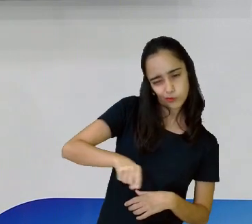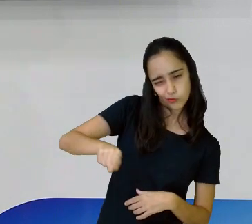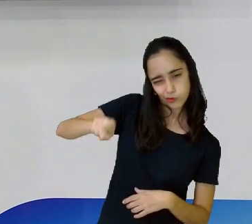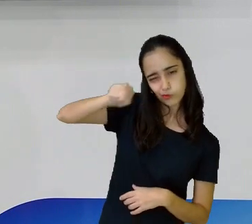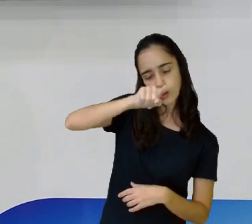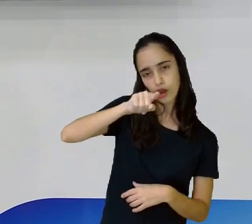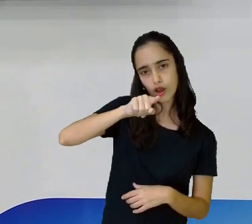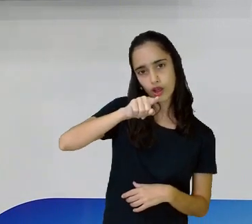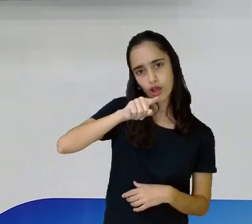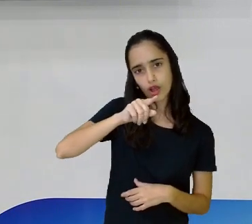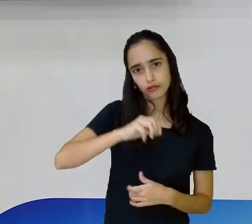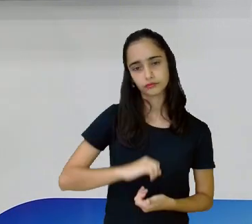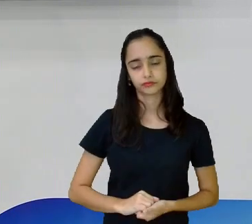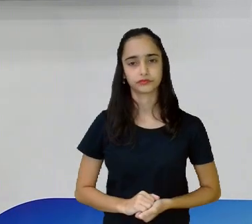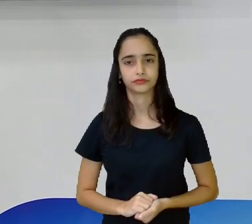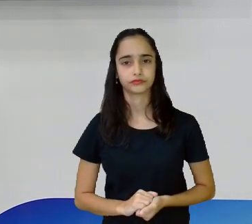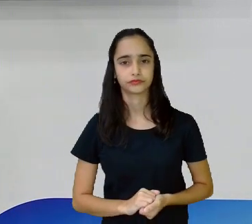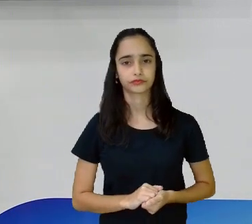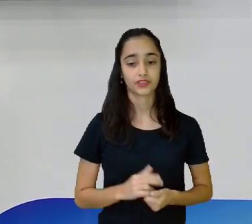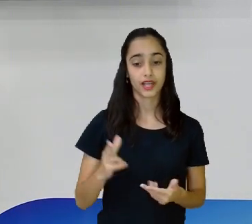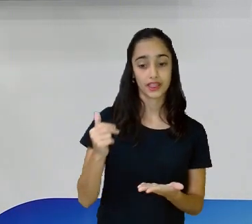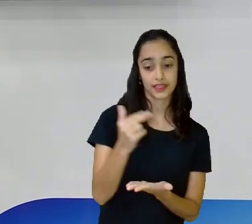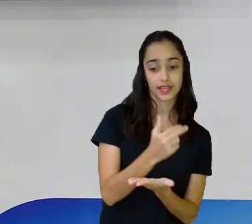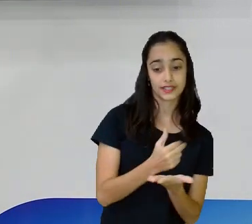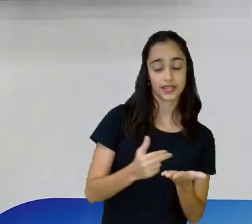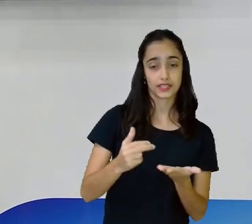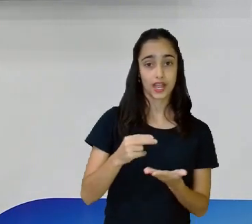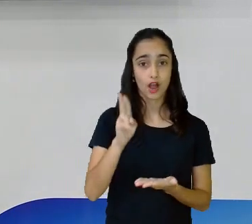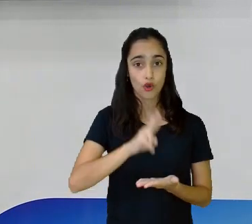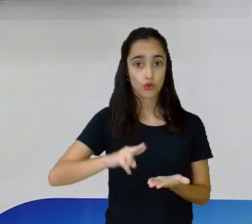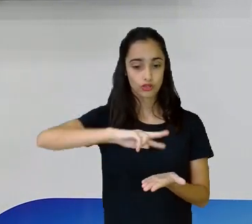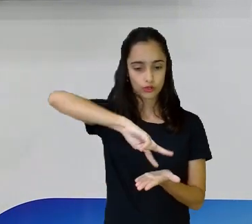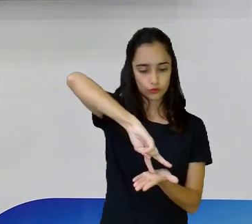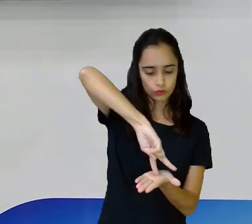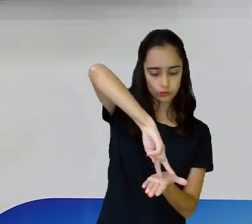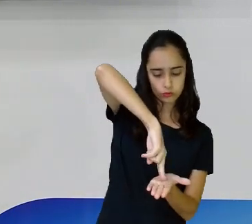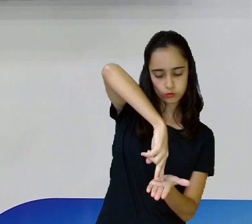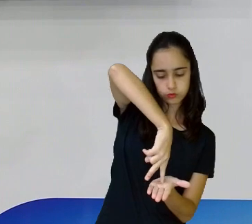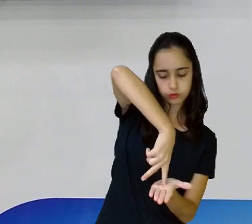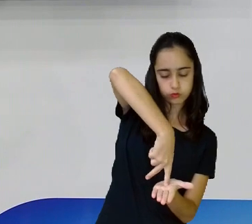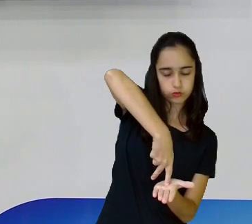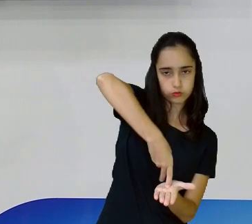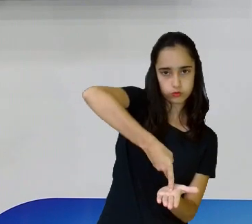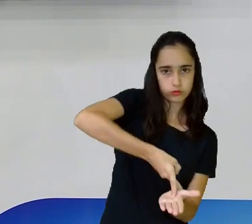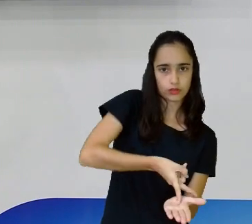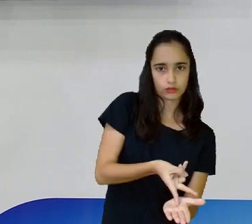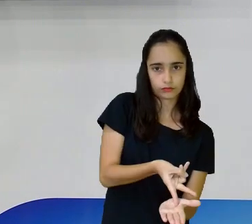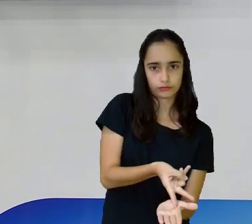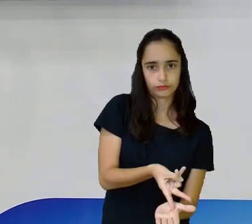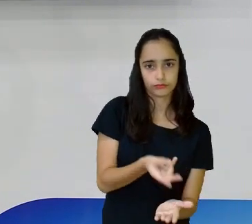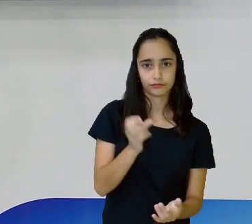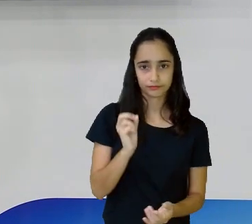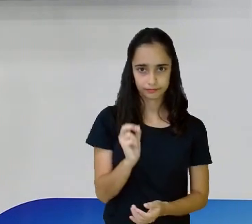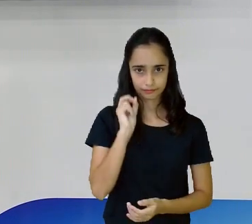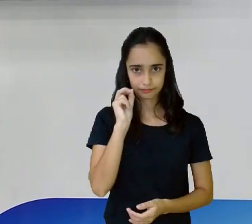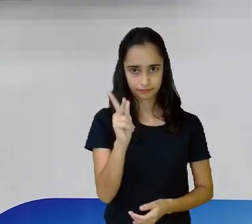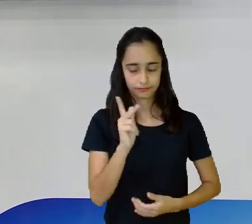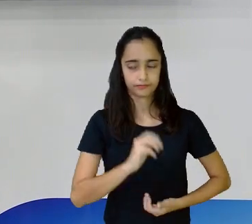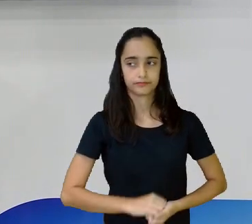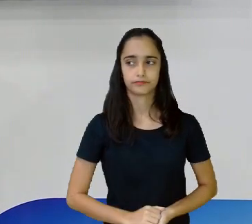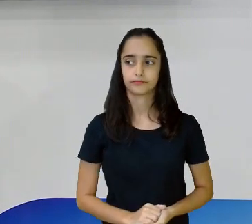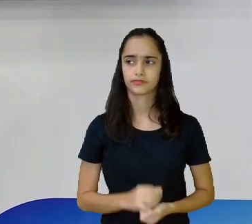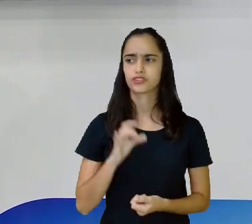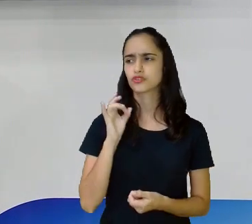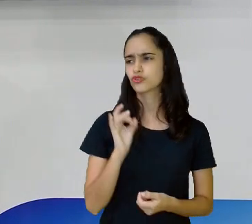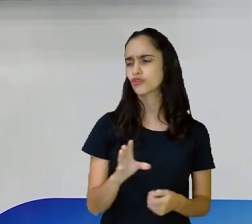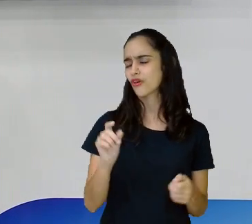ângulos com um compasso. Você pega o transferidor, pontua os